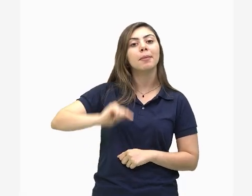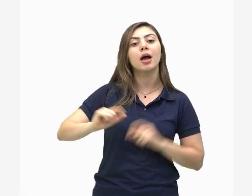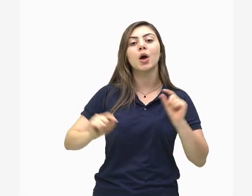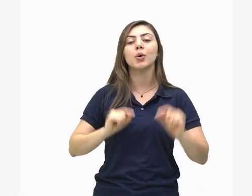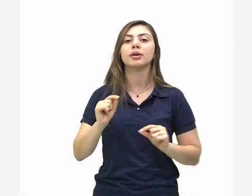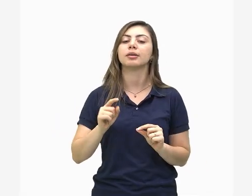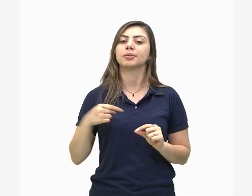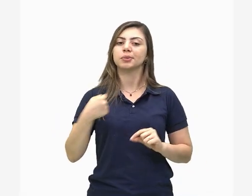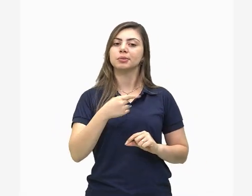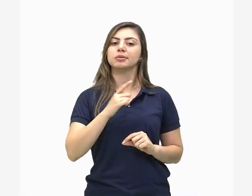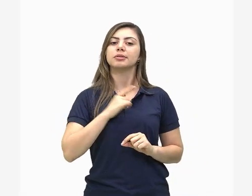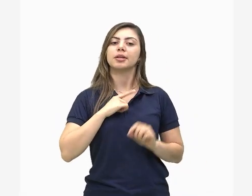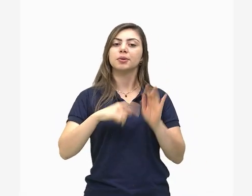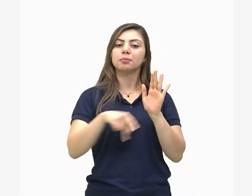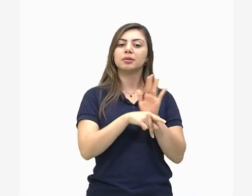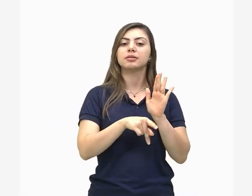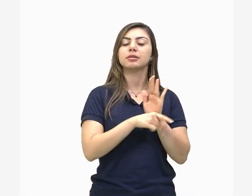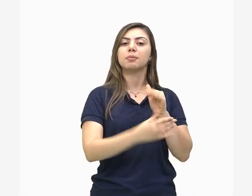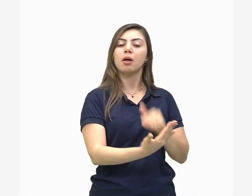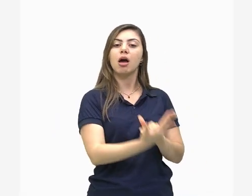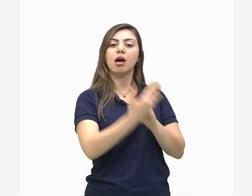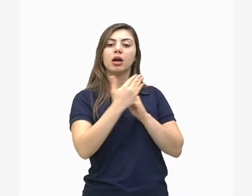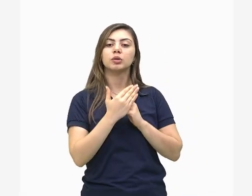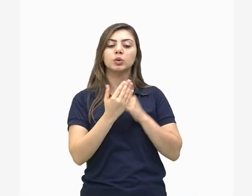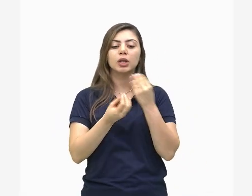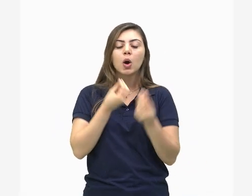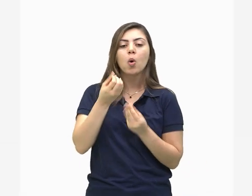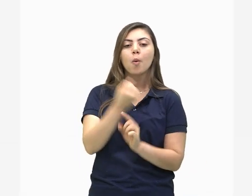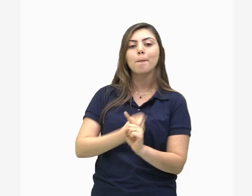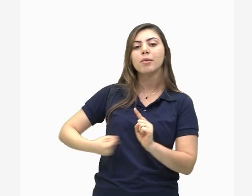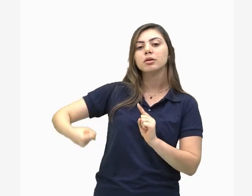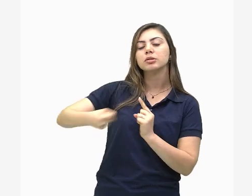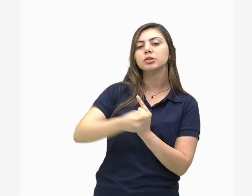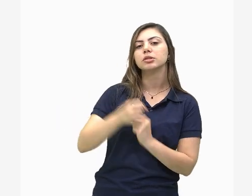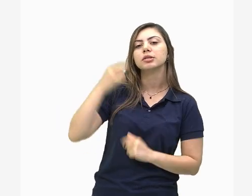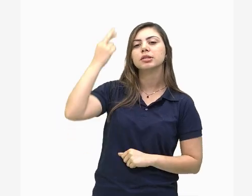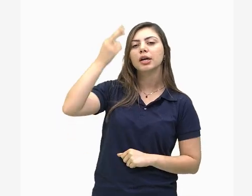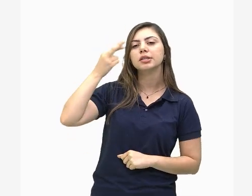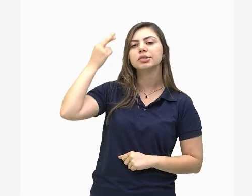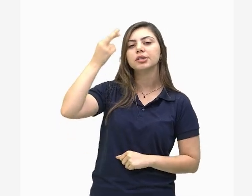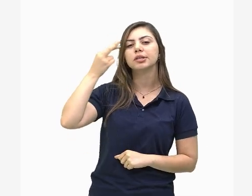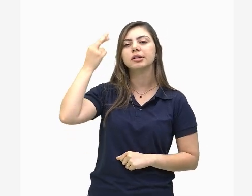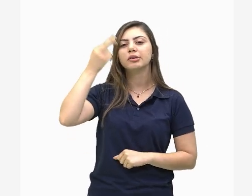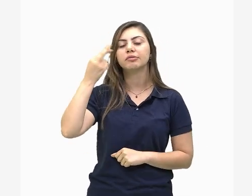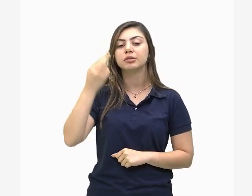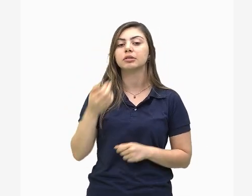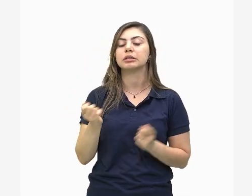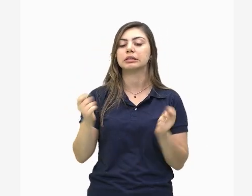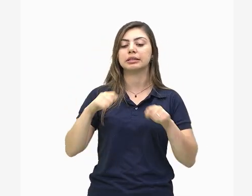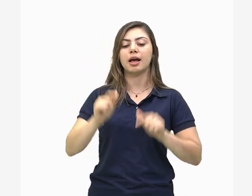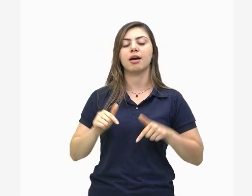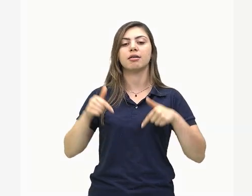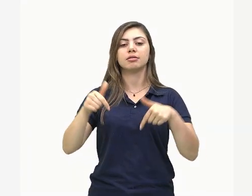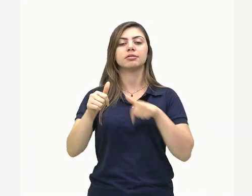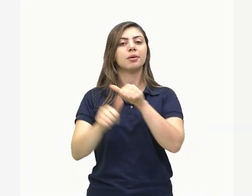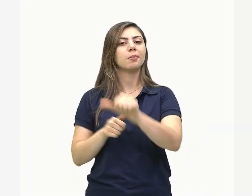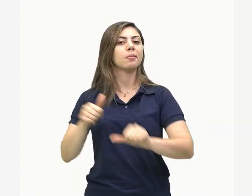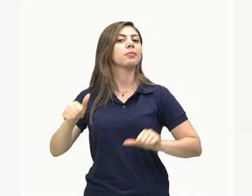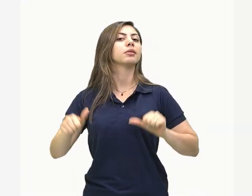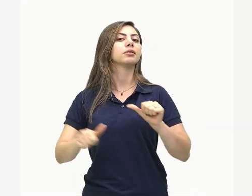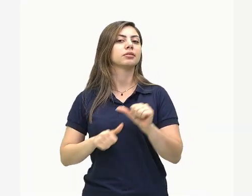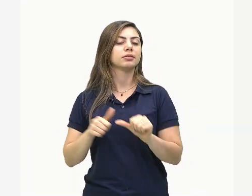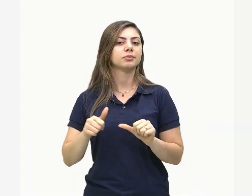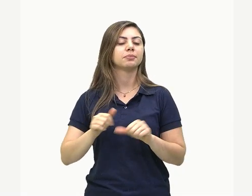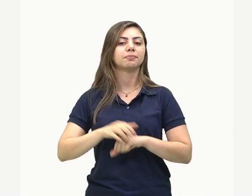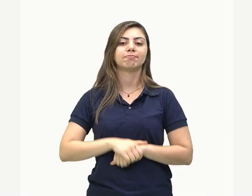os princípios contribuem para que a sociedade possa refletir e fazer eventuais mudanças na caminhada, né?